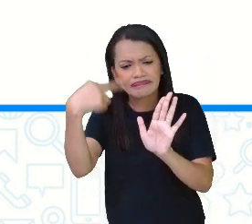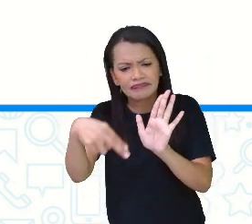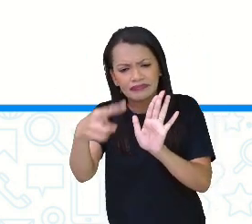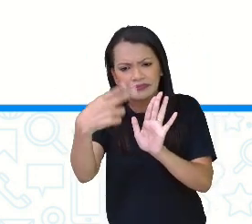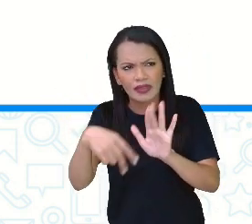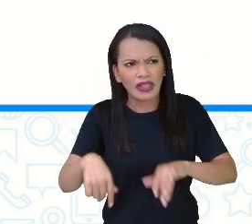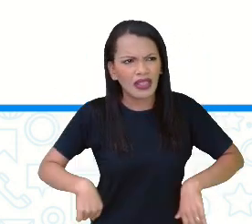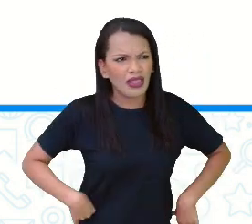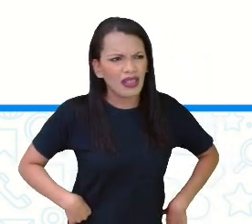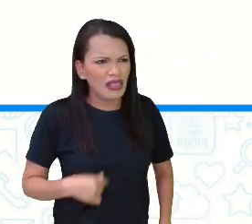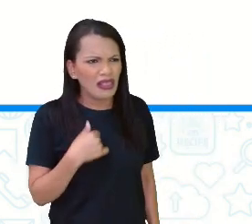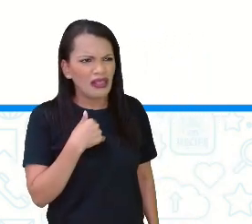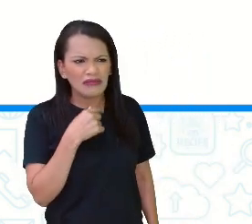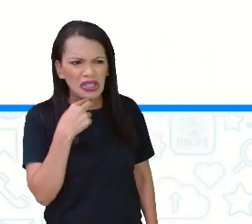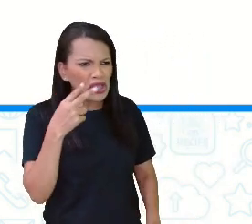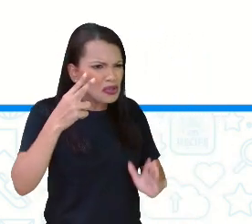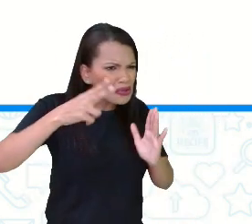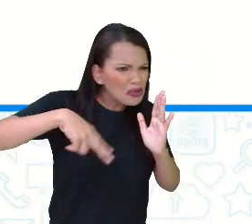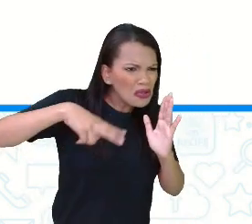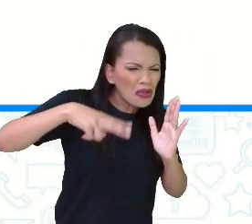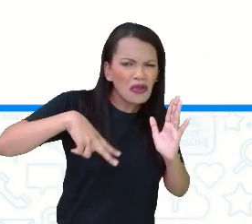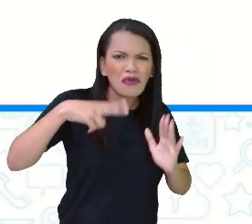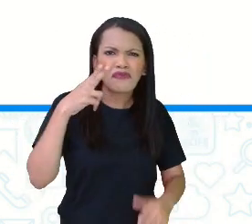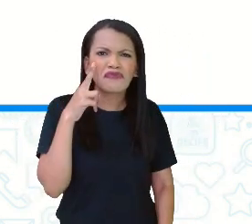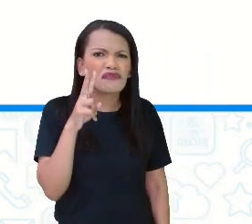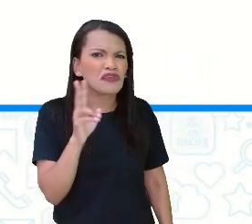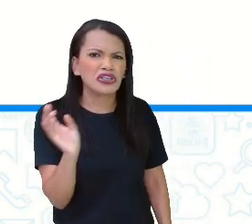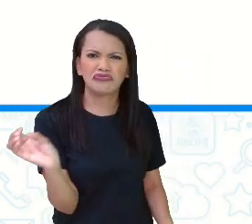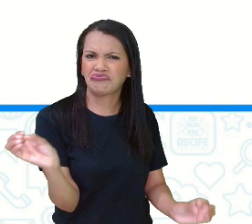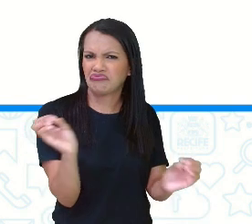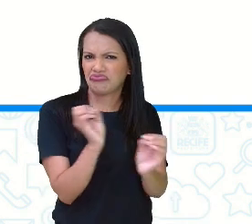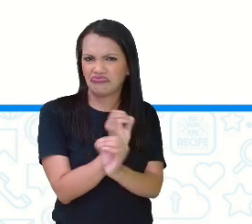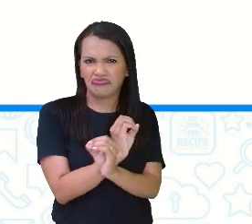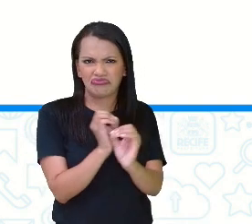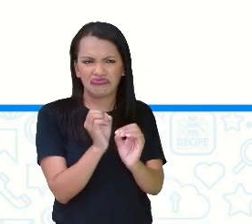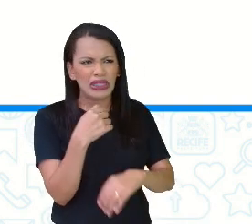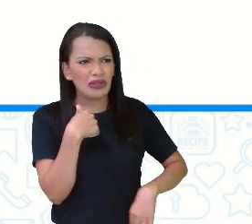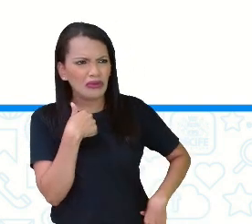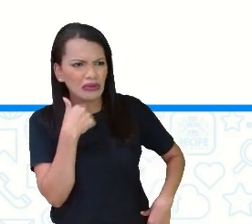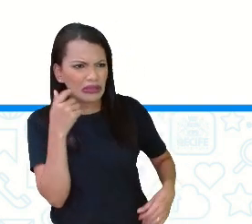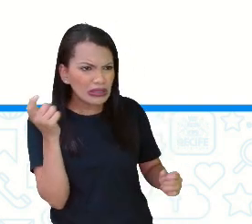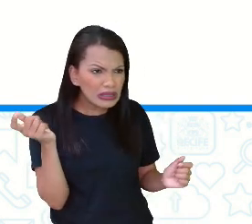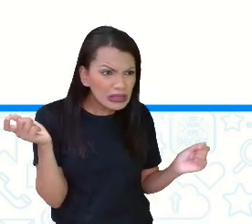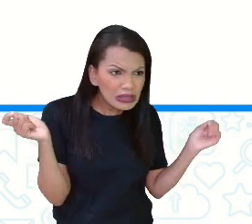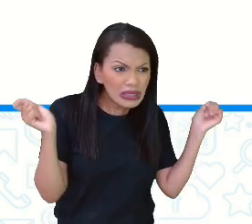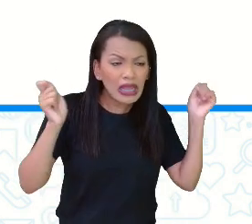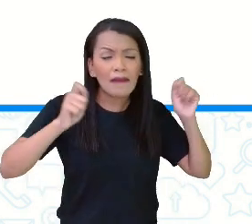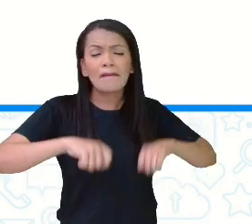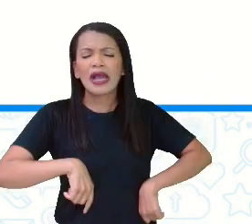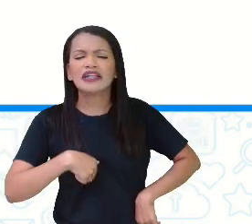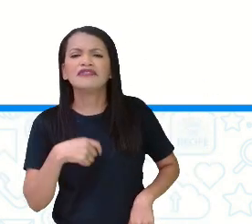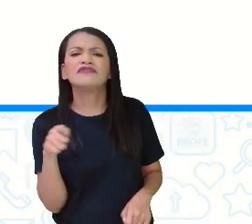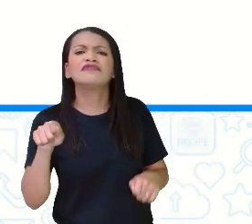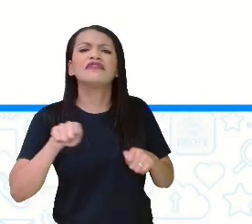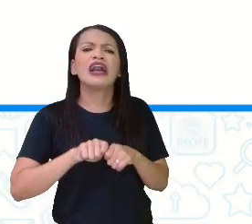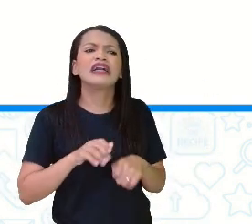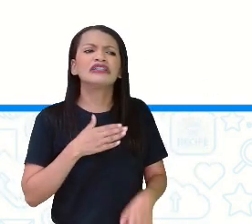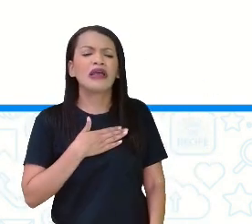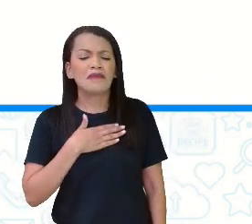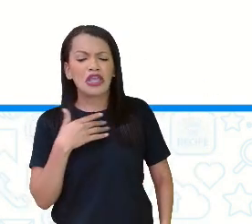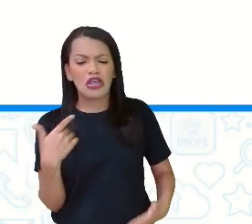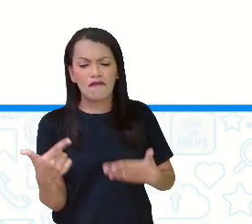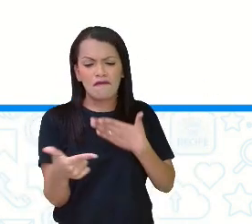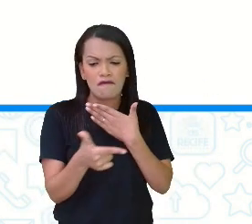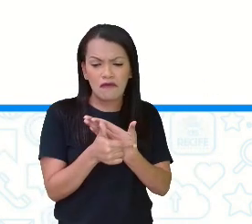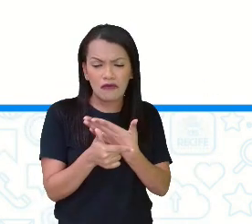o cortesão, mas se não vejo o tecido é porque não devo ser capaz de exercer a minha função. Melhor, pois,